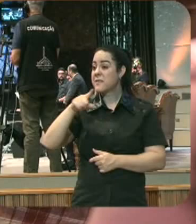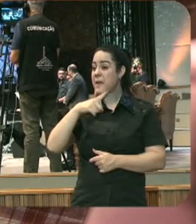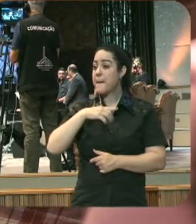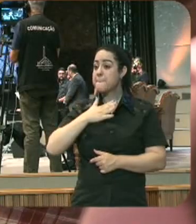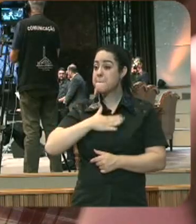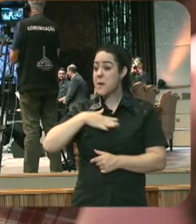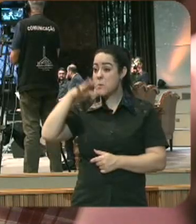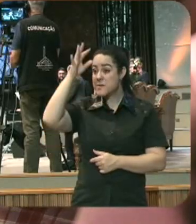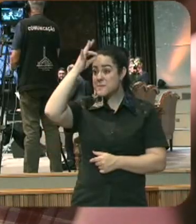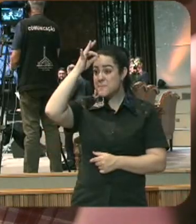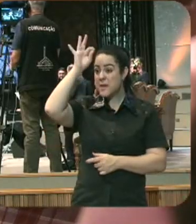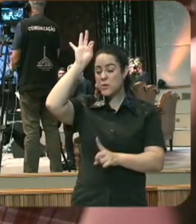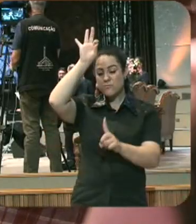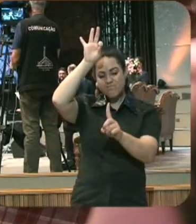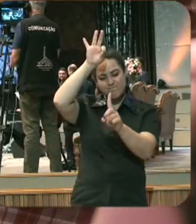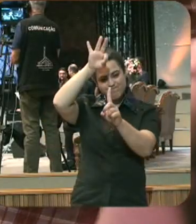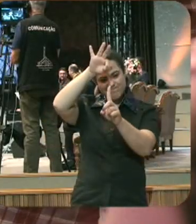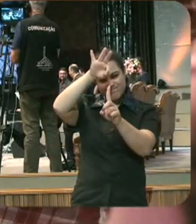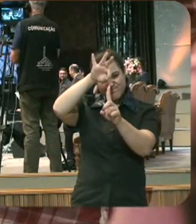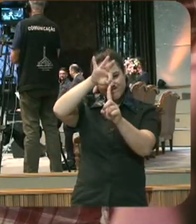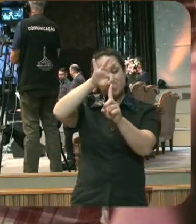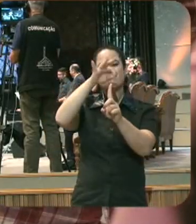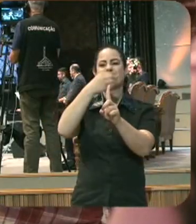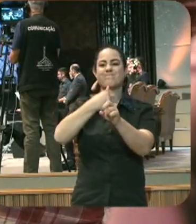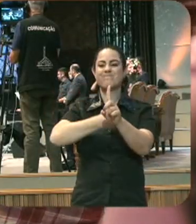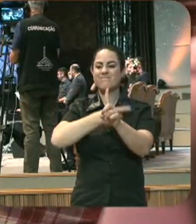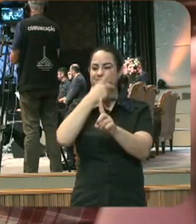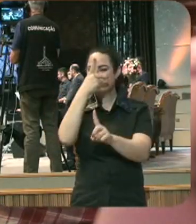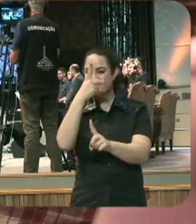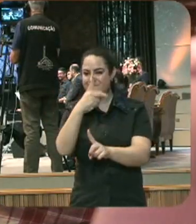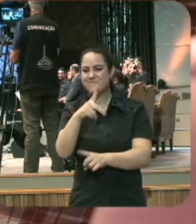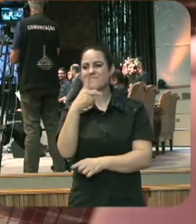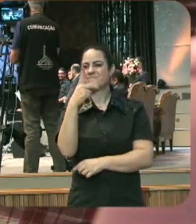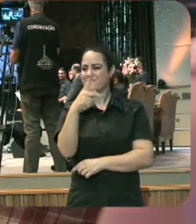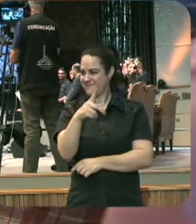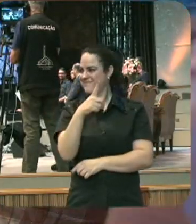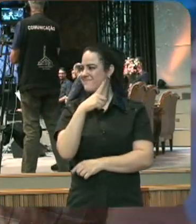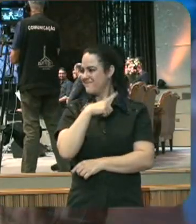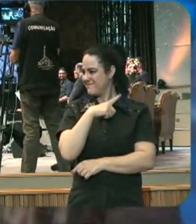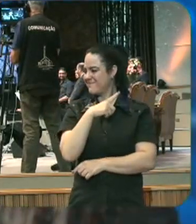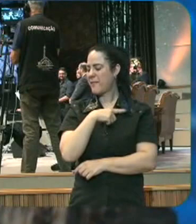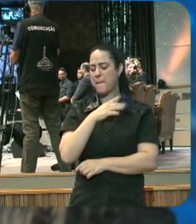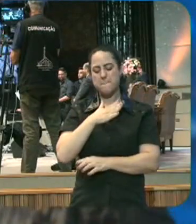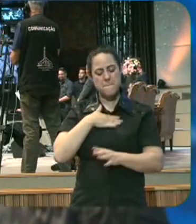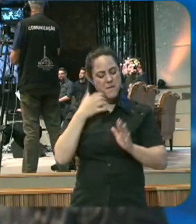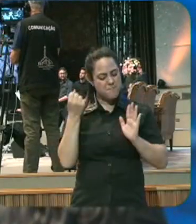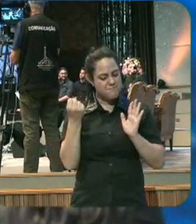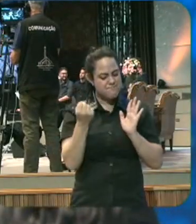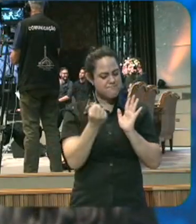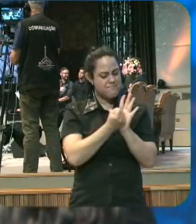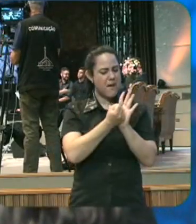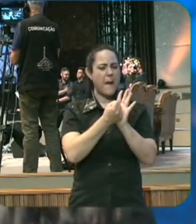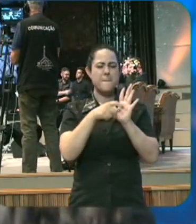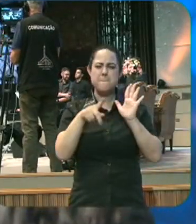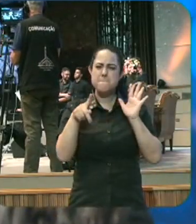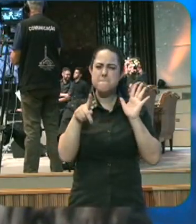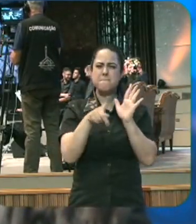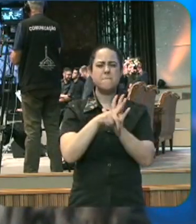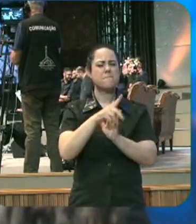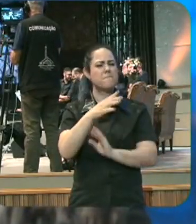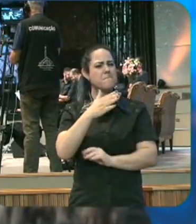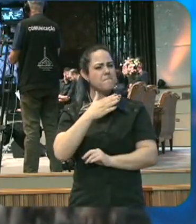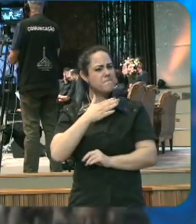meu Espírito Santo no coração de você, e vou colocar a minha marca,